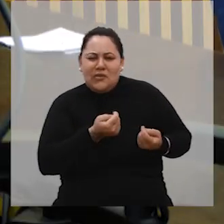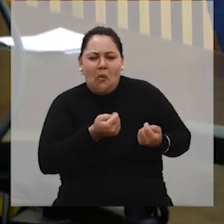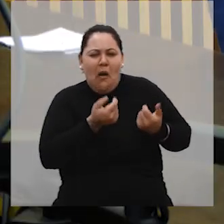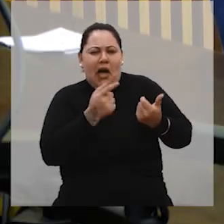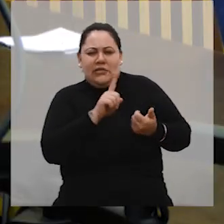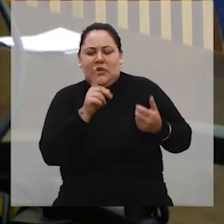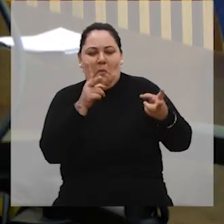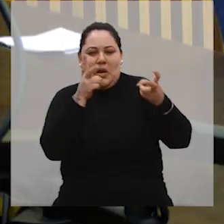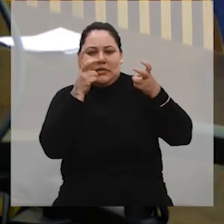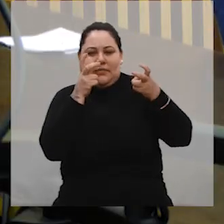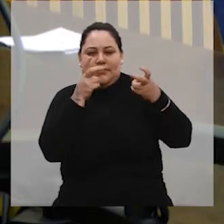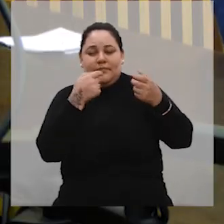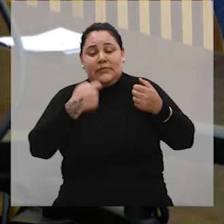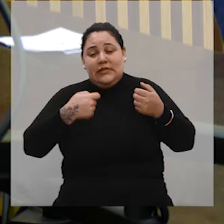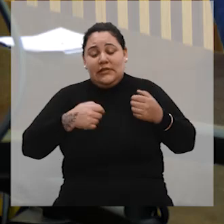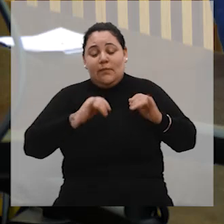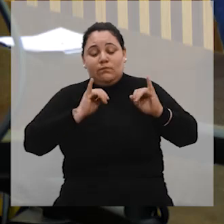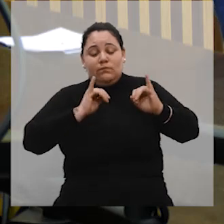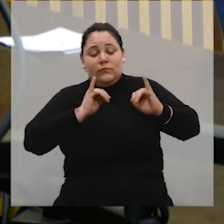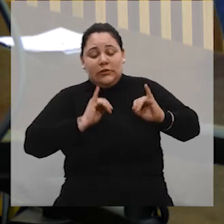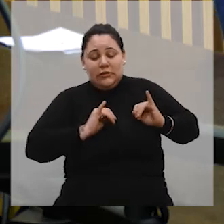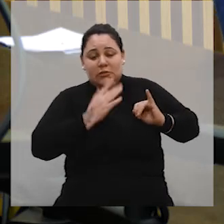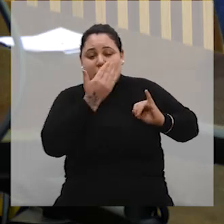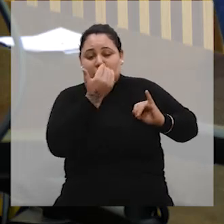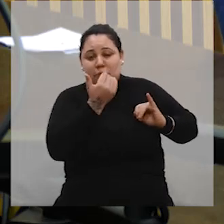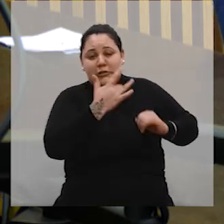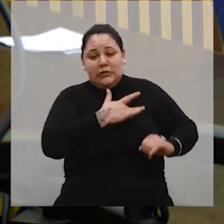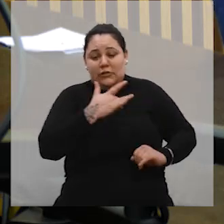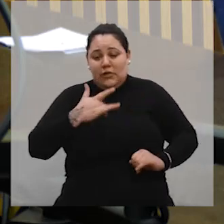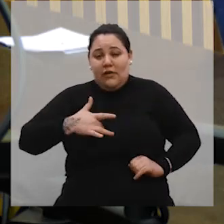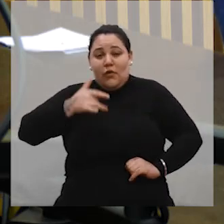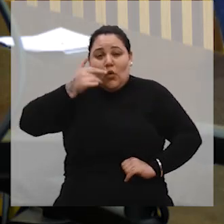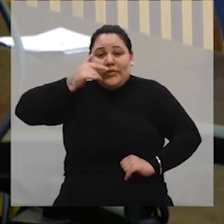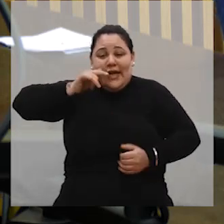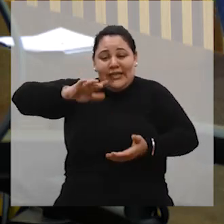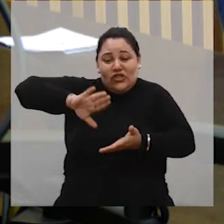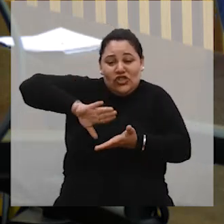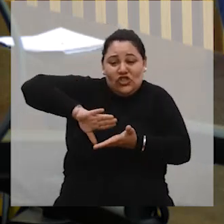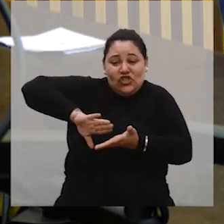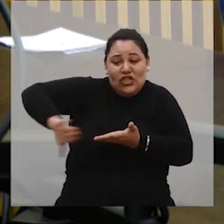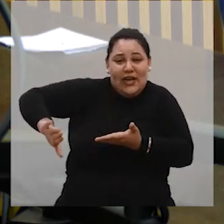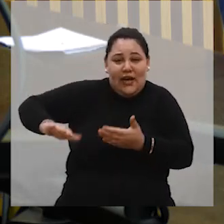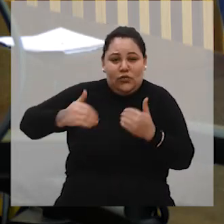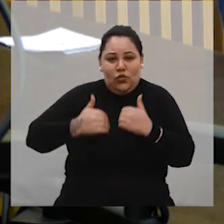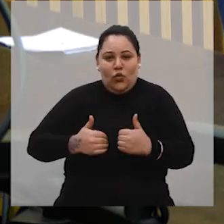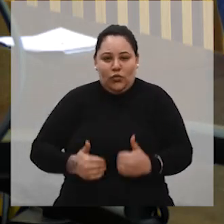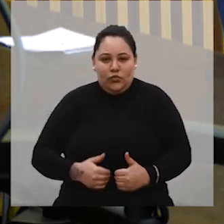repouso e uma alimentação saudável consegue eliminar o